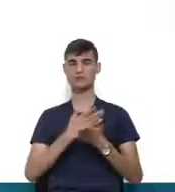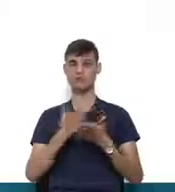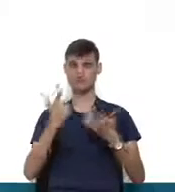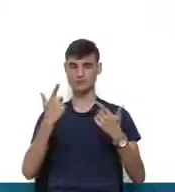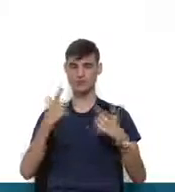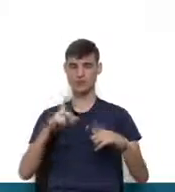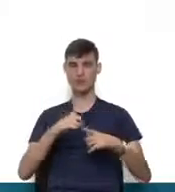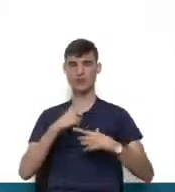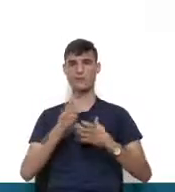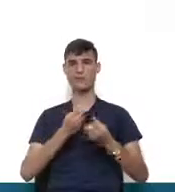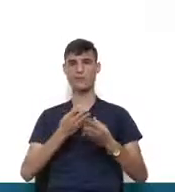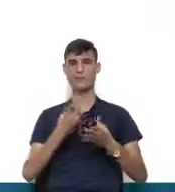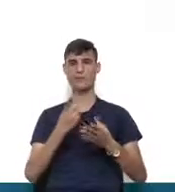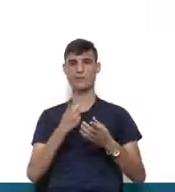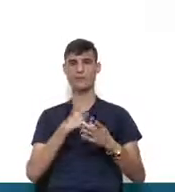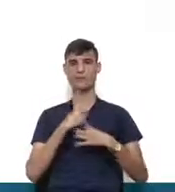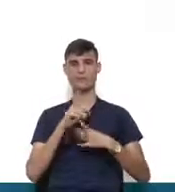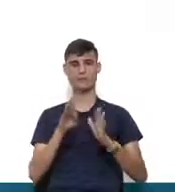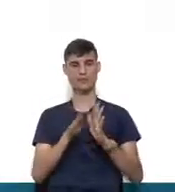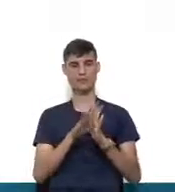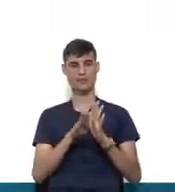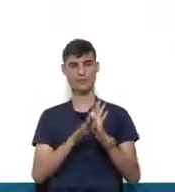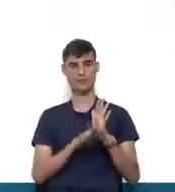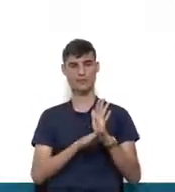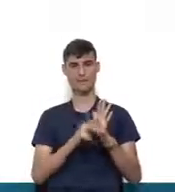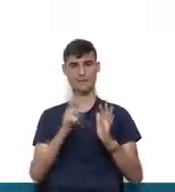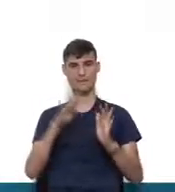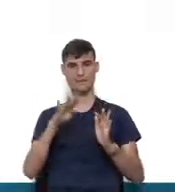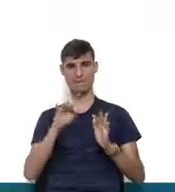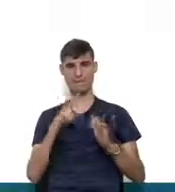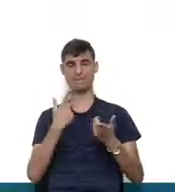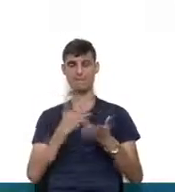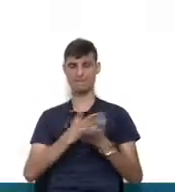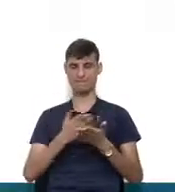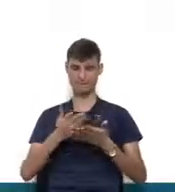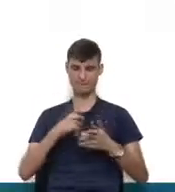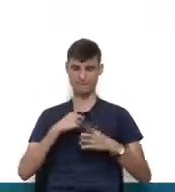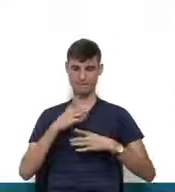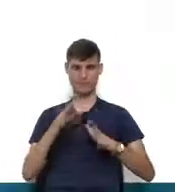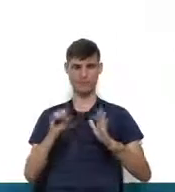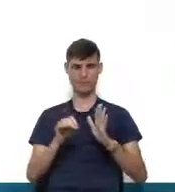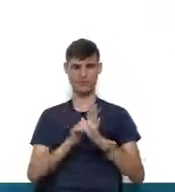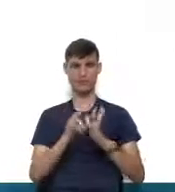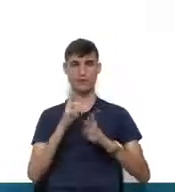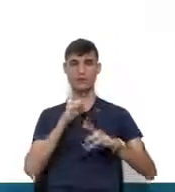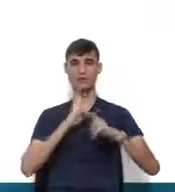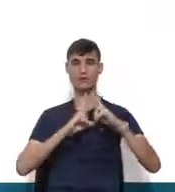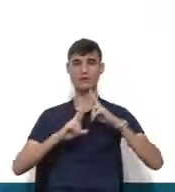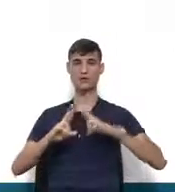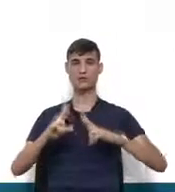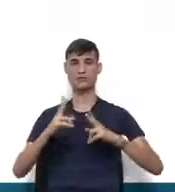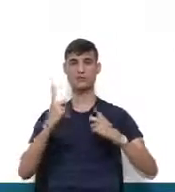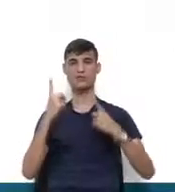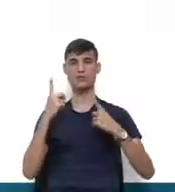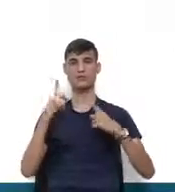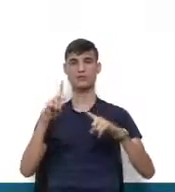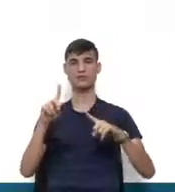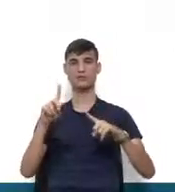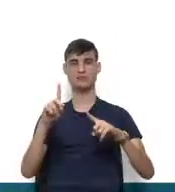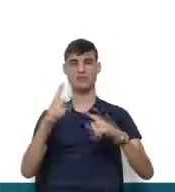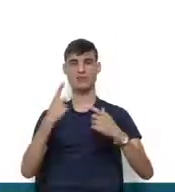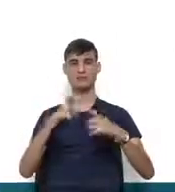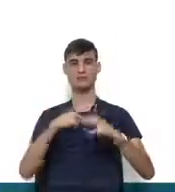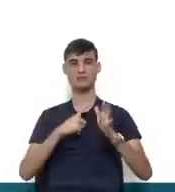uma vez eu vou ter que integrar por partes, tá? Chegando, então, no resultado final, em